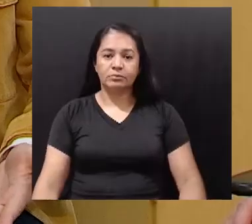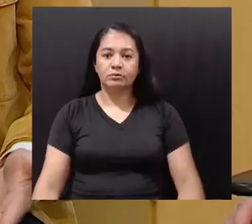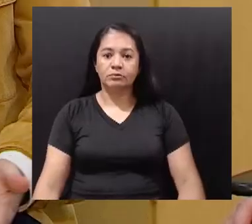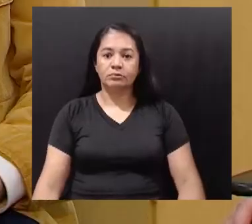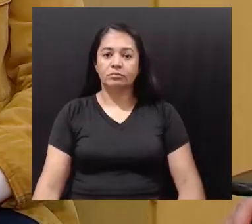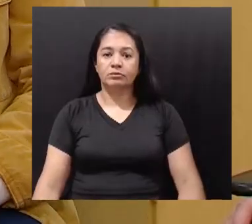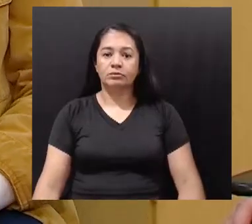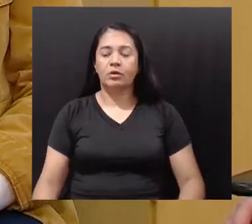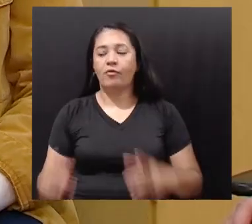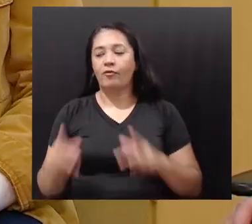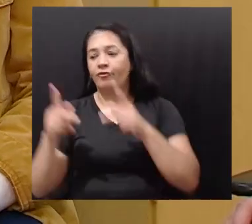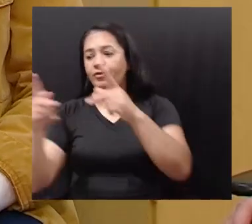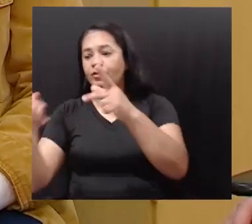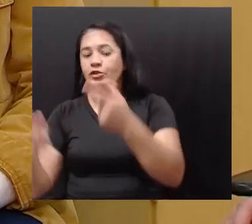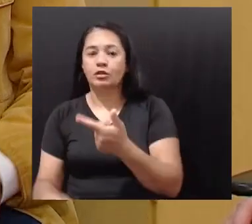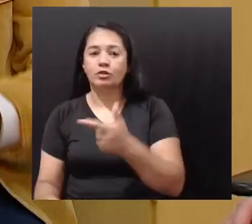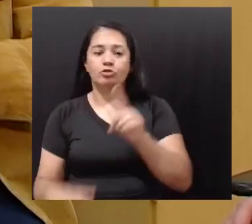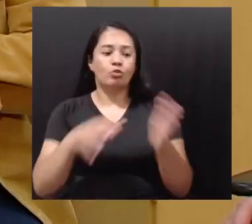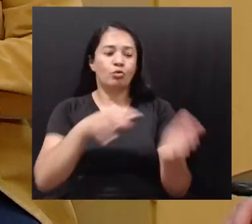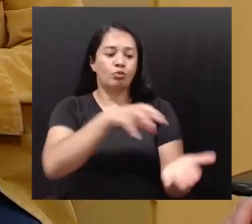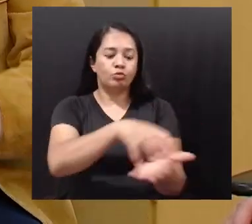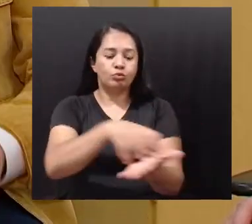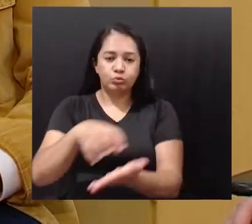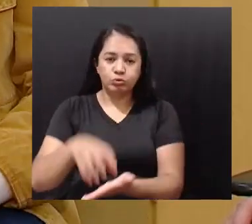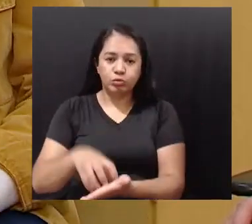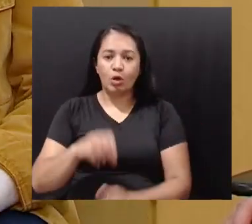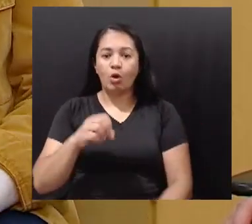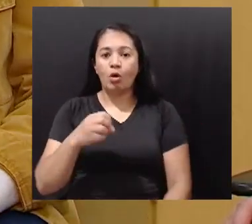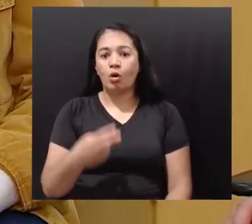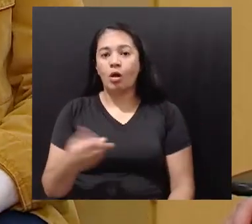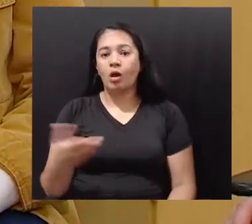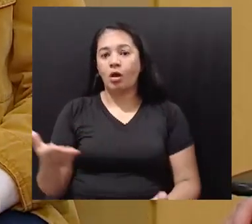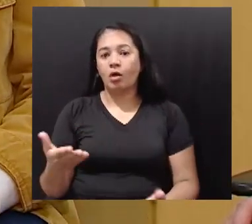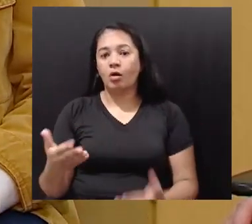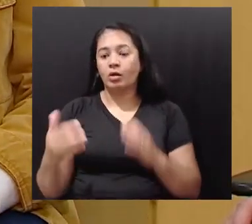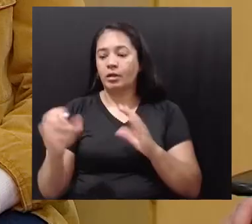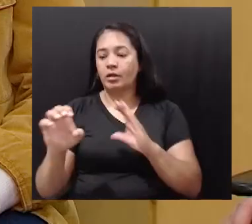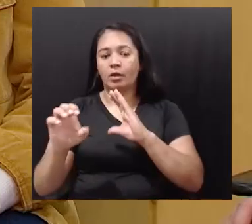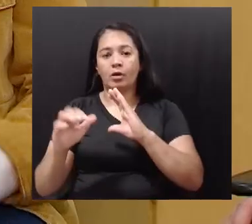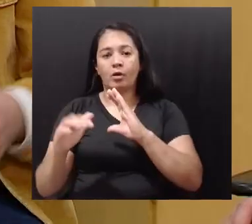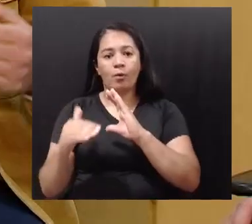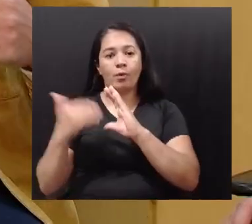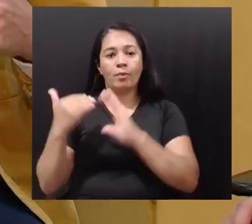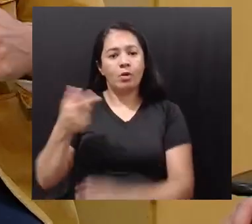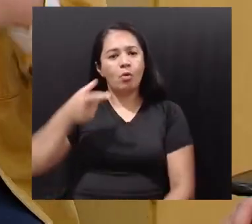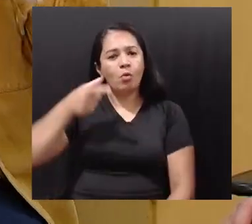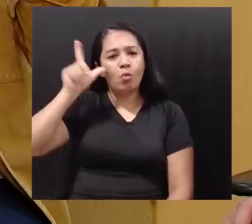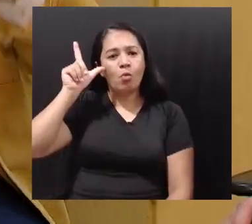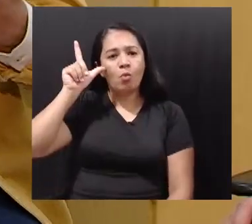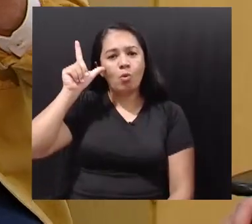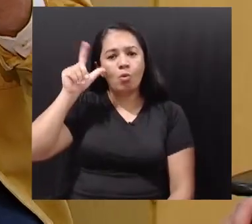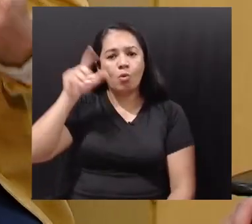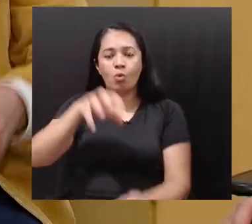outros órgãos que vêm aqui fazer, inclusive recebemos um e-mail ontem de um órgão que teve um bom índice de